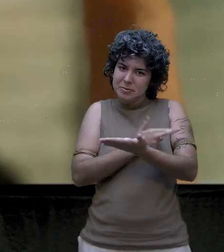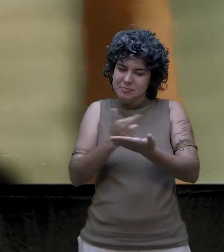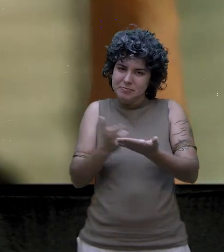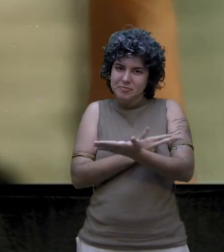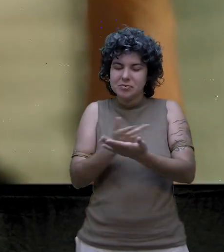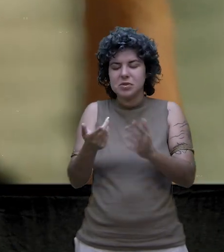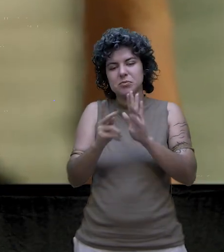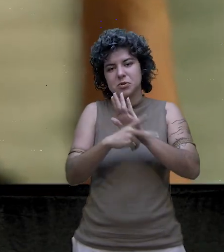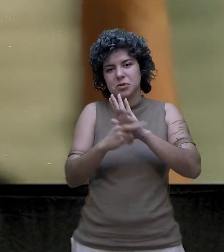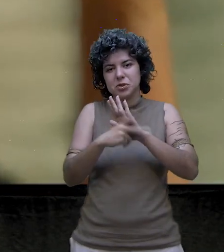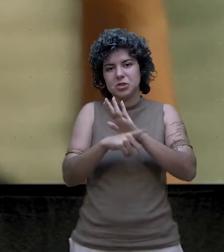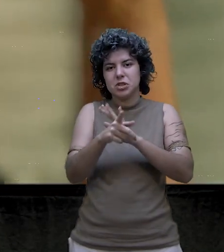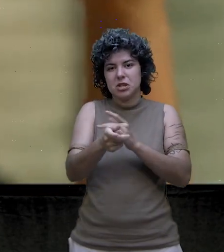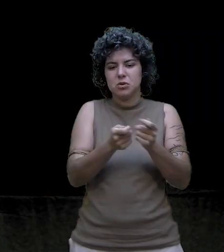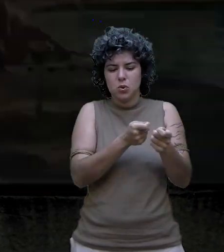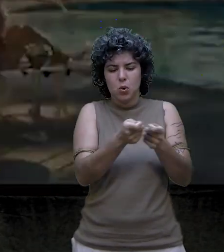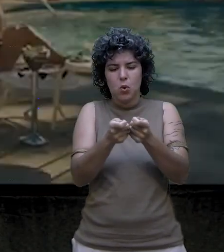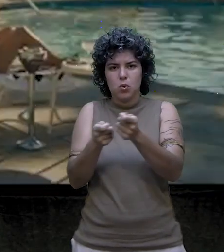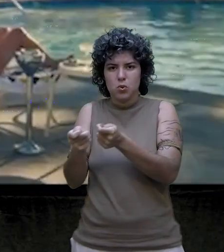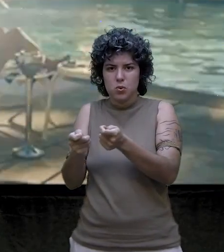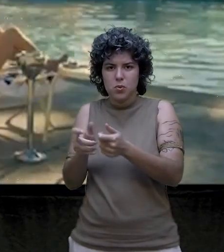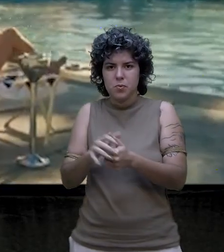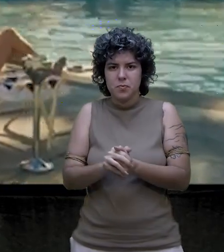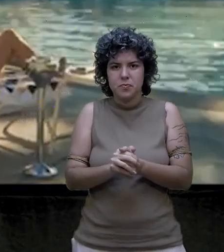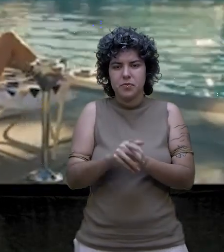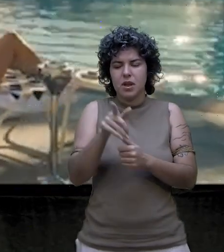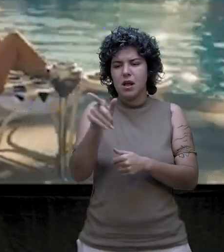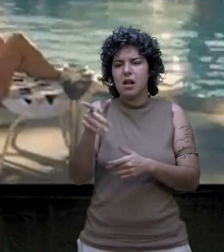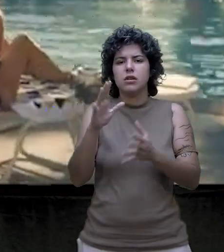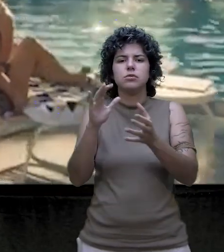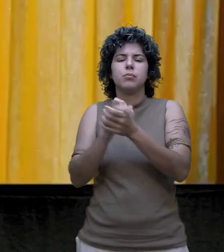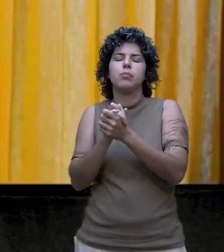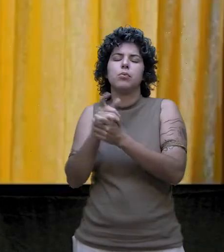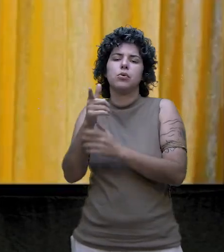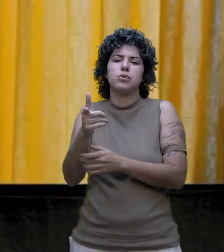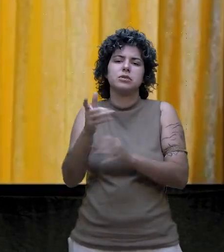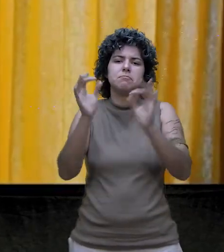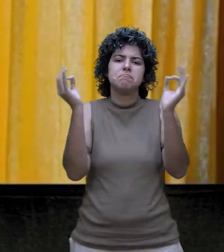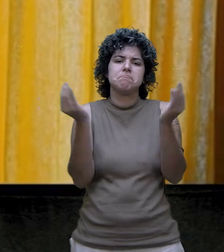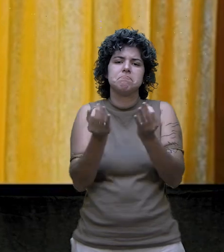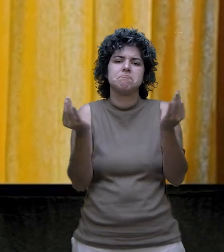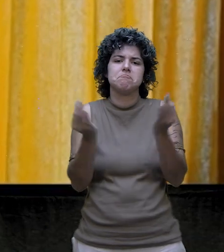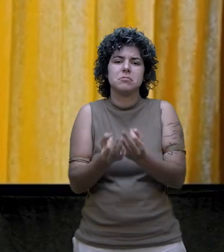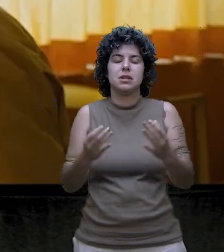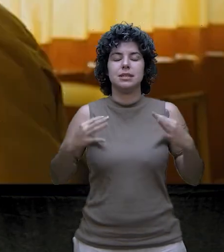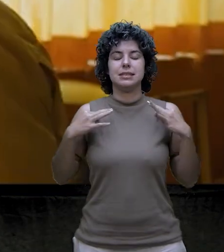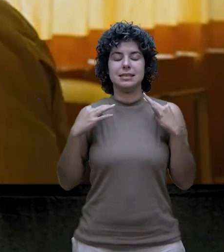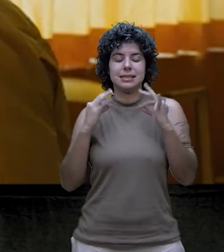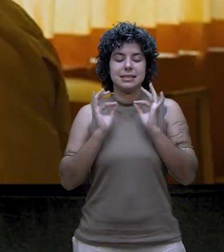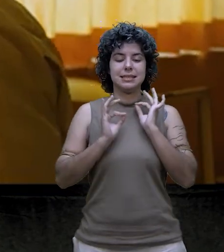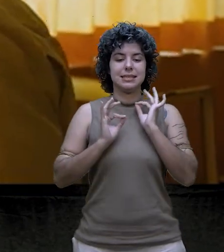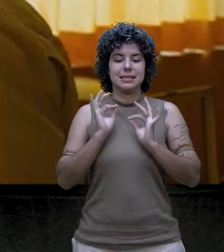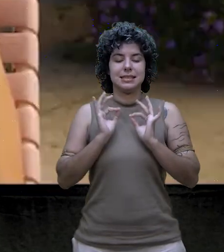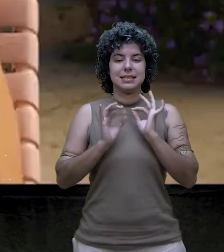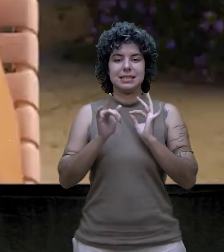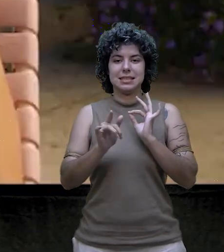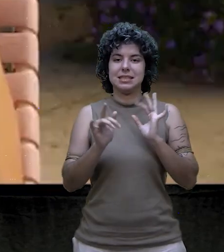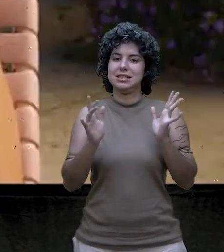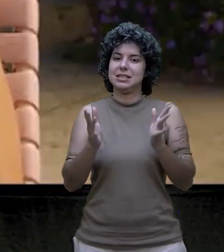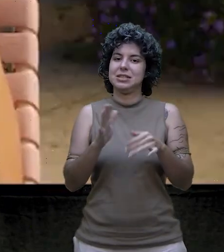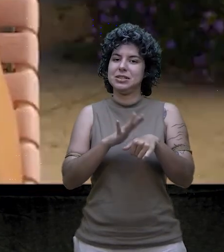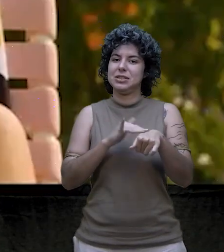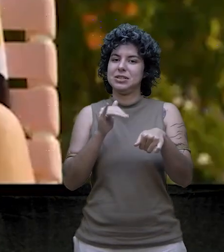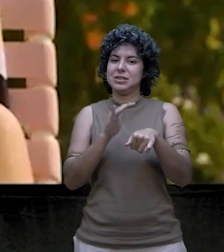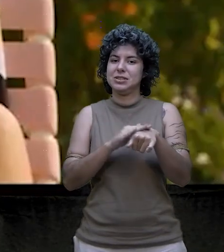Florence Pugh, é a esposa perfeita, elegante, dócil e sempre pronta para receber o marido Jack, Harry Styles, com